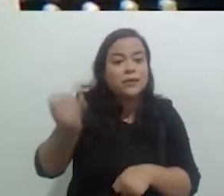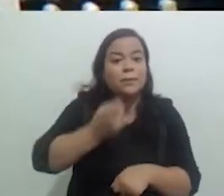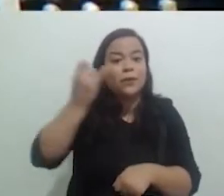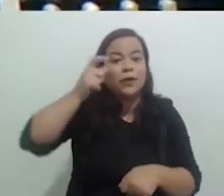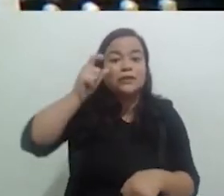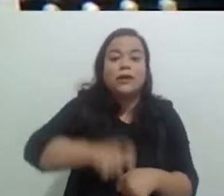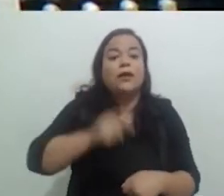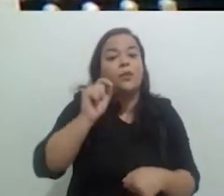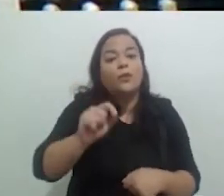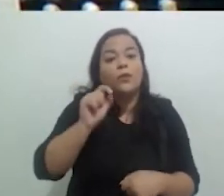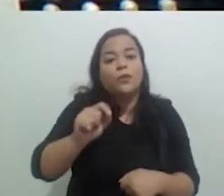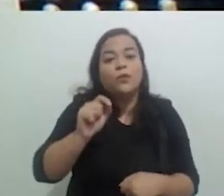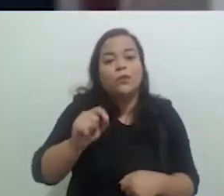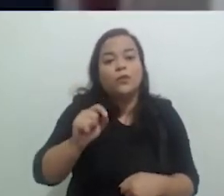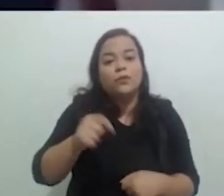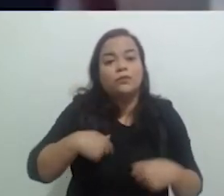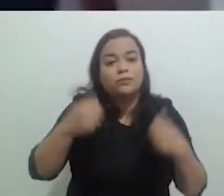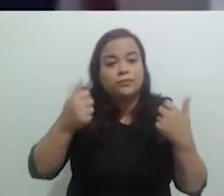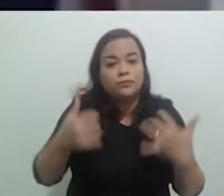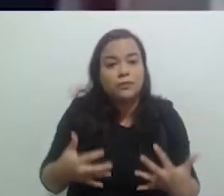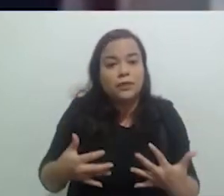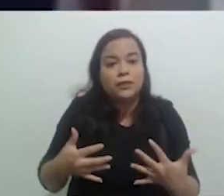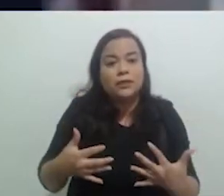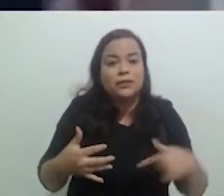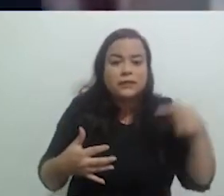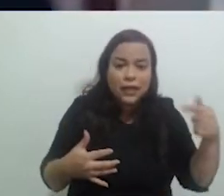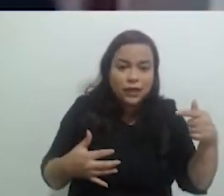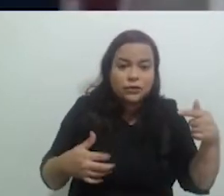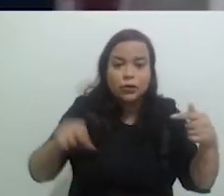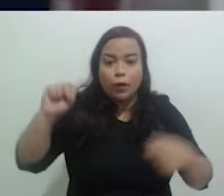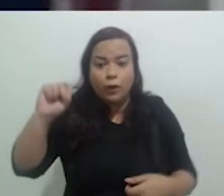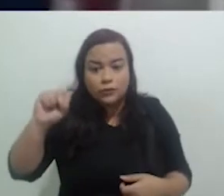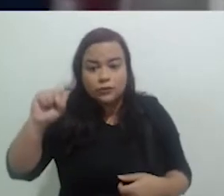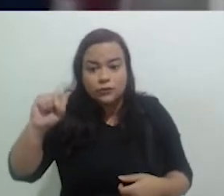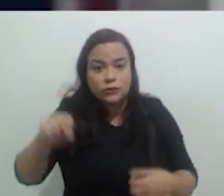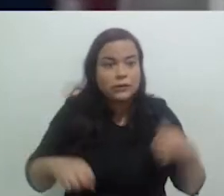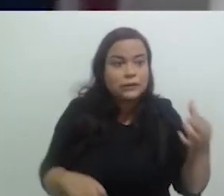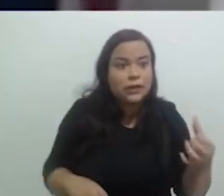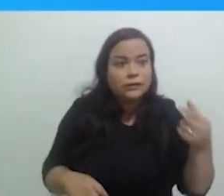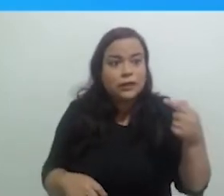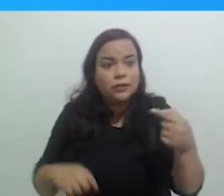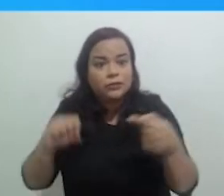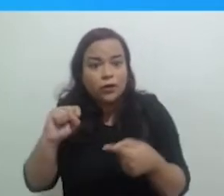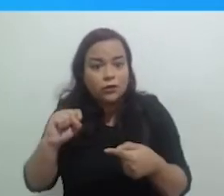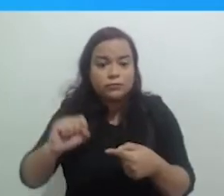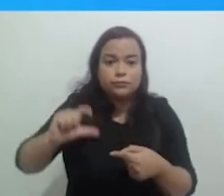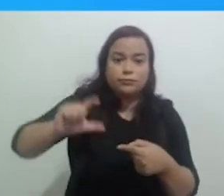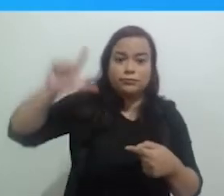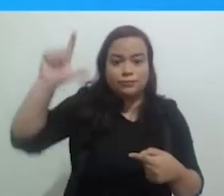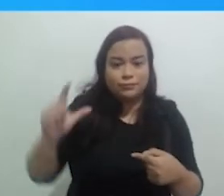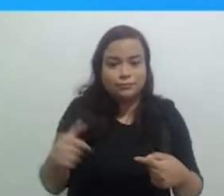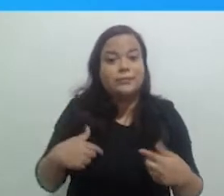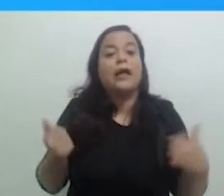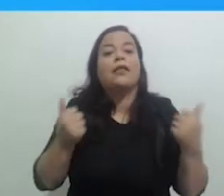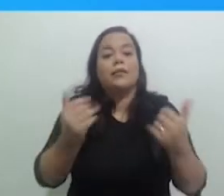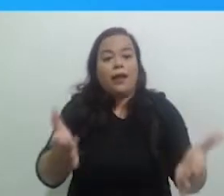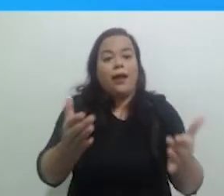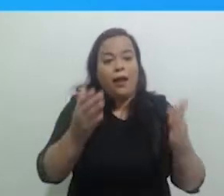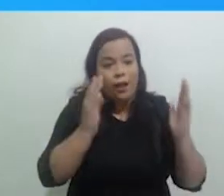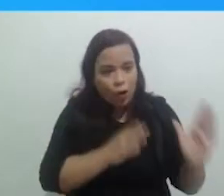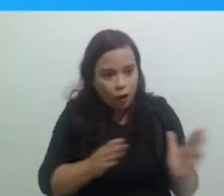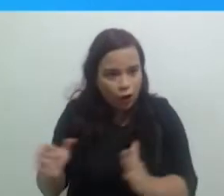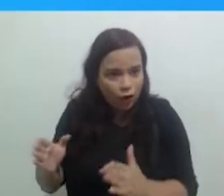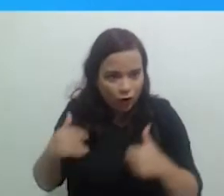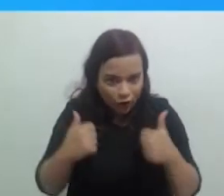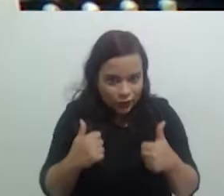Porque de 6 passou para 7, de 7 passou para 8. Concedida a ordem, né? Por maioria.